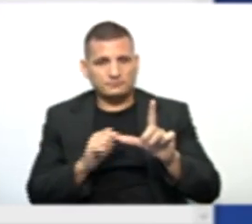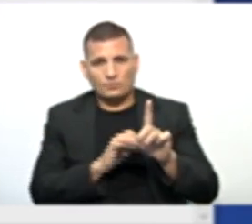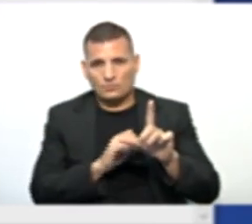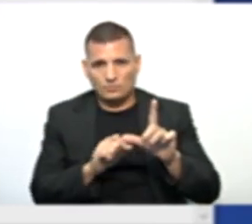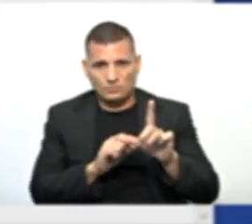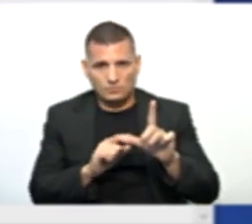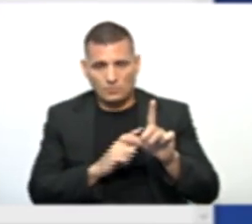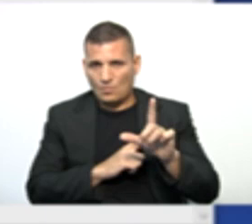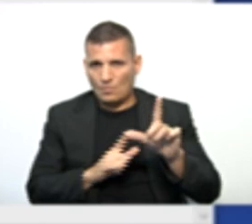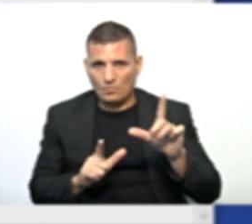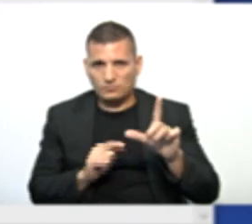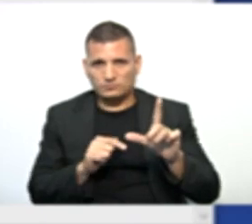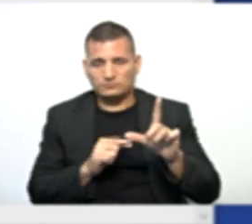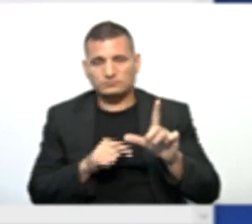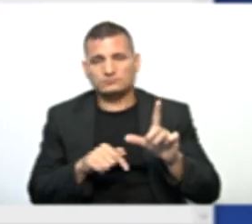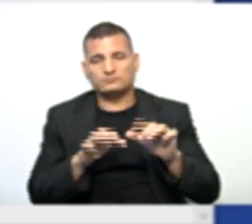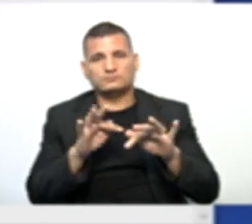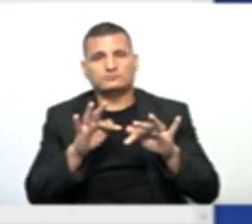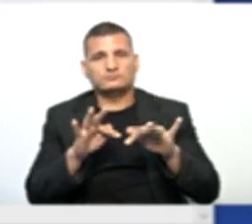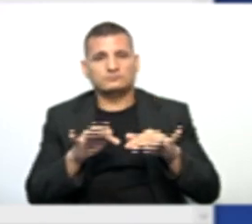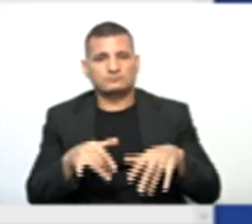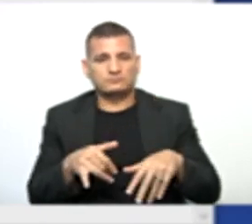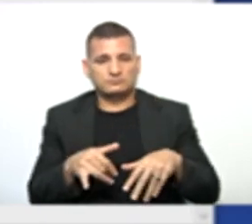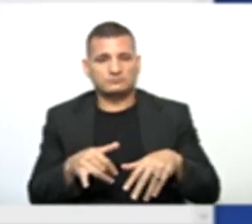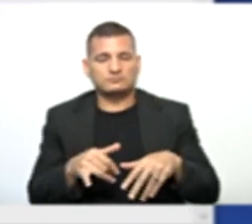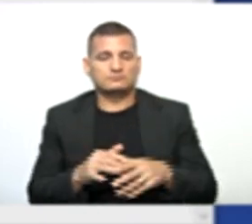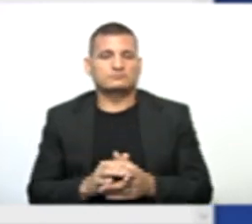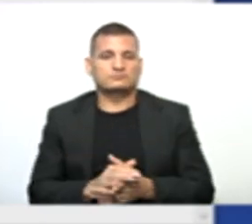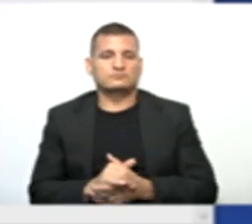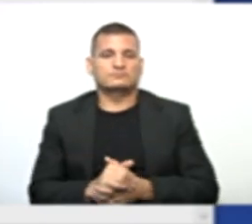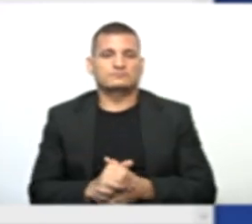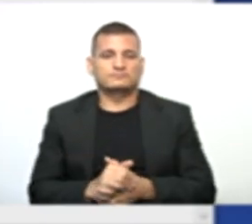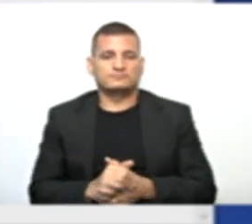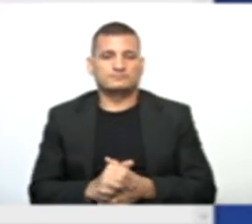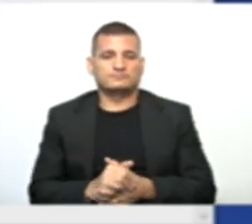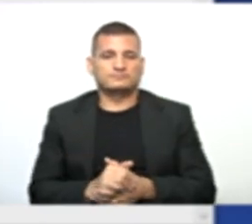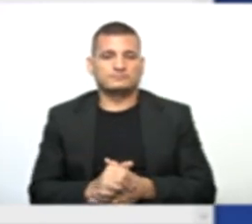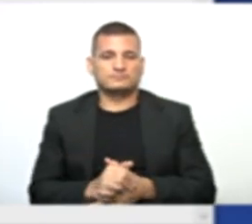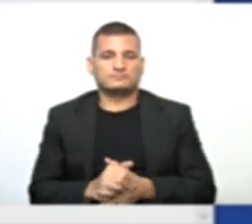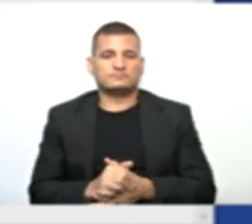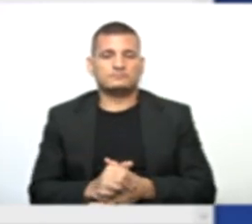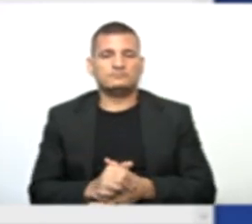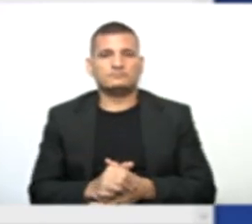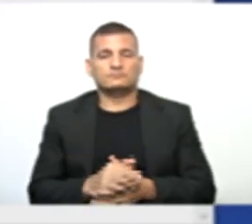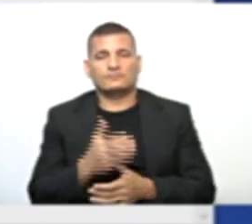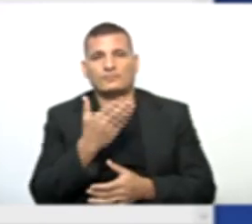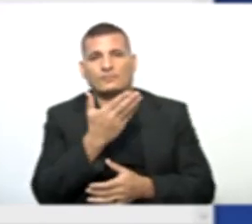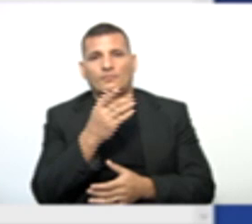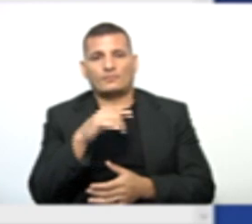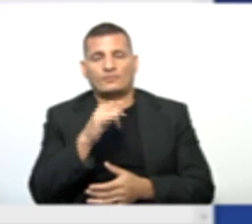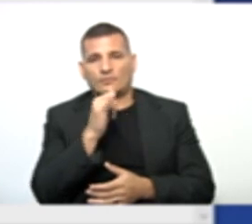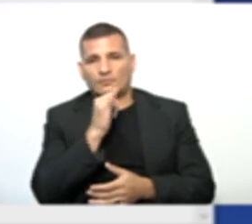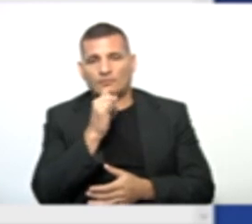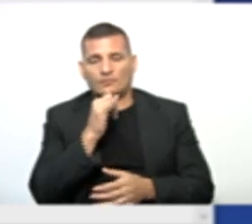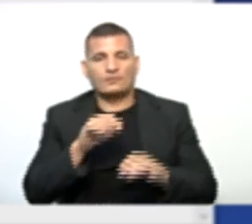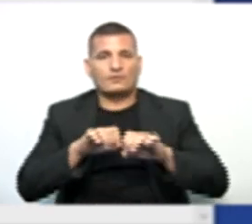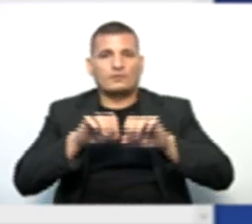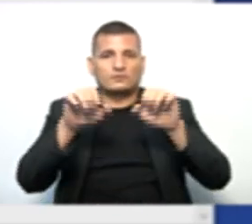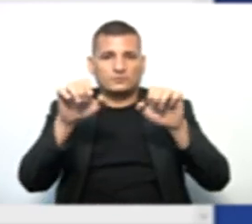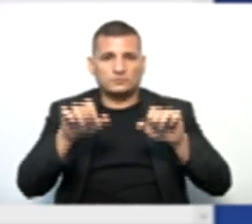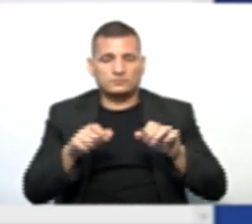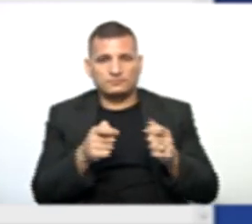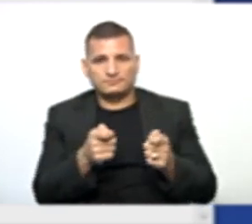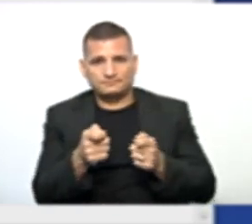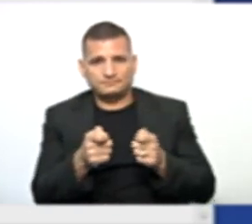nenhum, então ele finaliza a execução desse laço. Então, esse é um exemplo de estrutura de controle